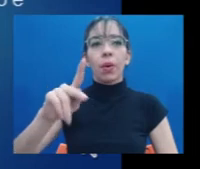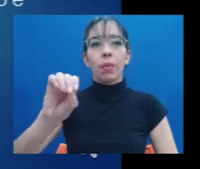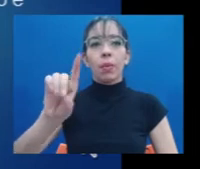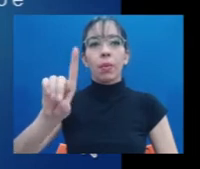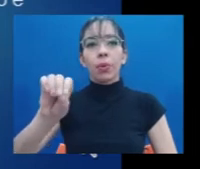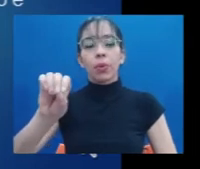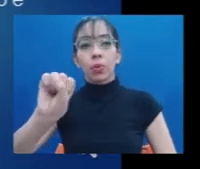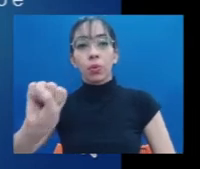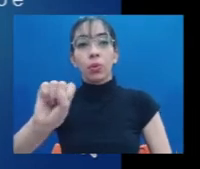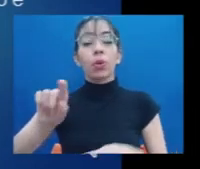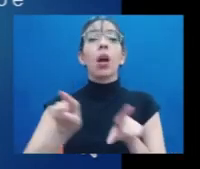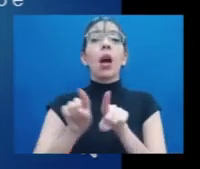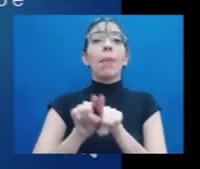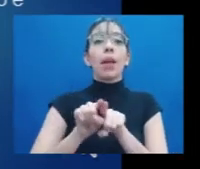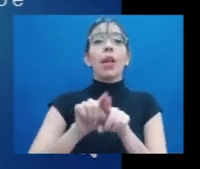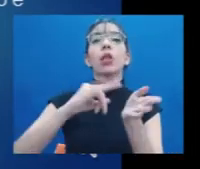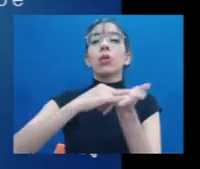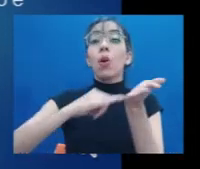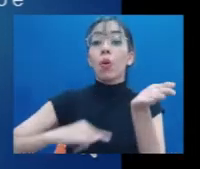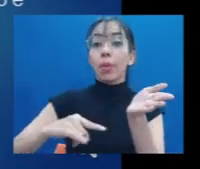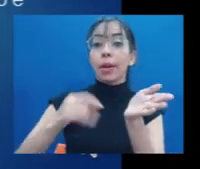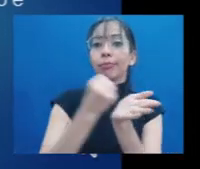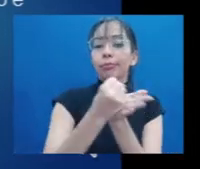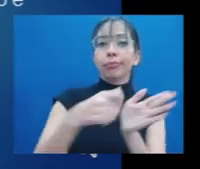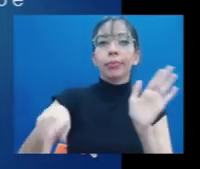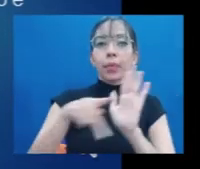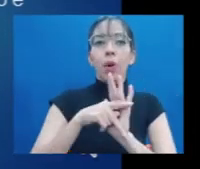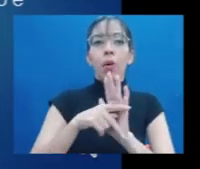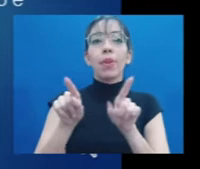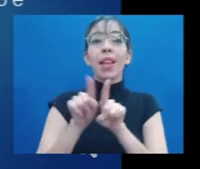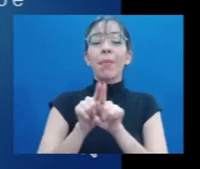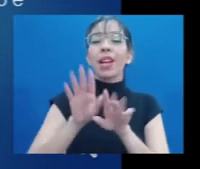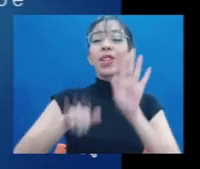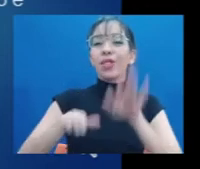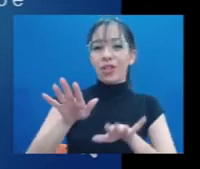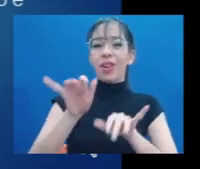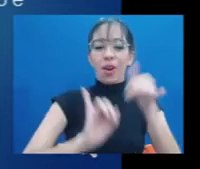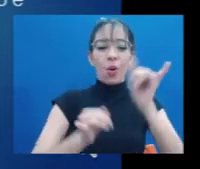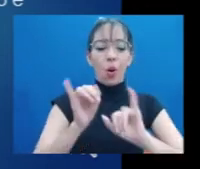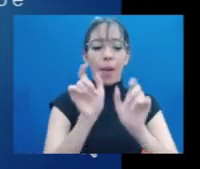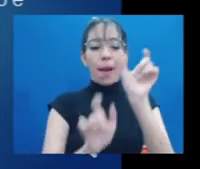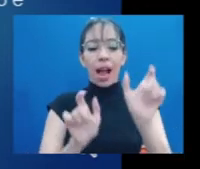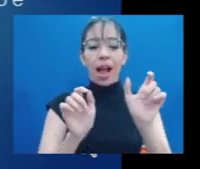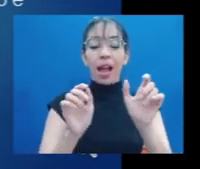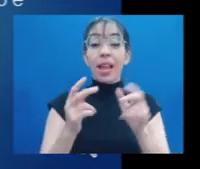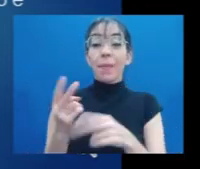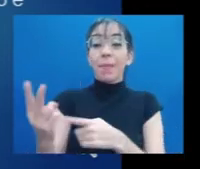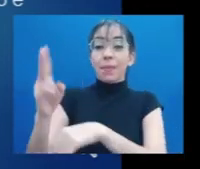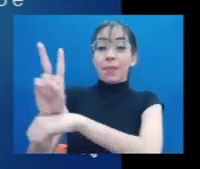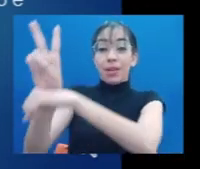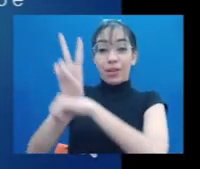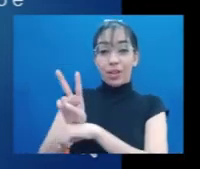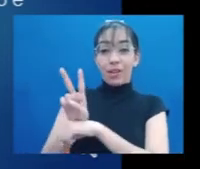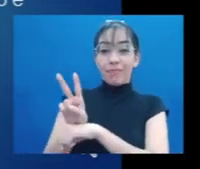cerca de 70% da coleção de tecidos, documentação sobre a curadoria da coleção, cerca de 60% do material